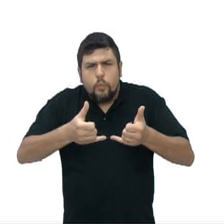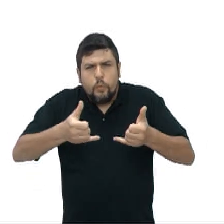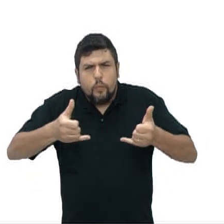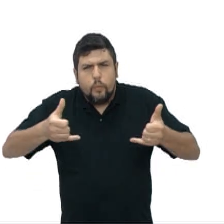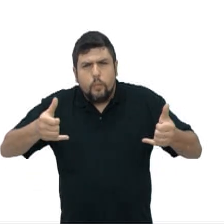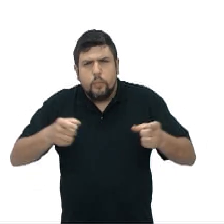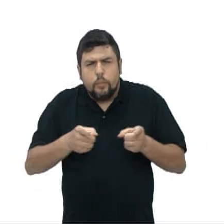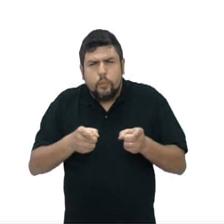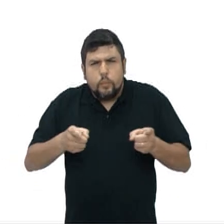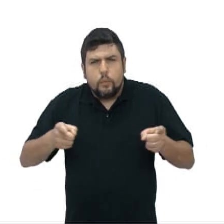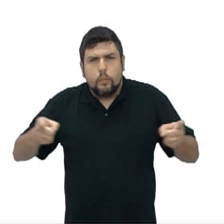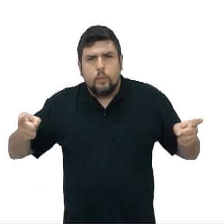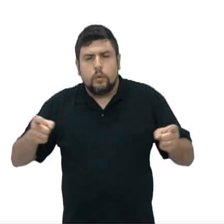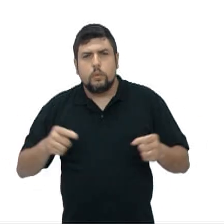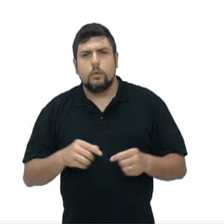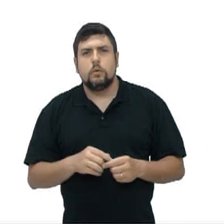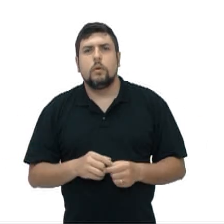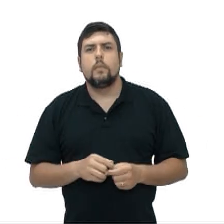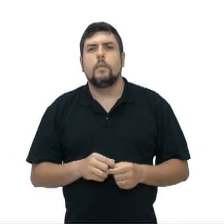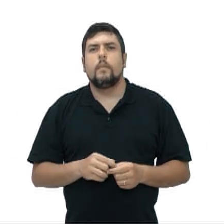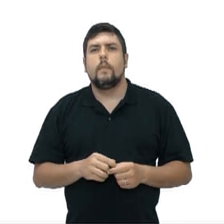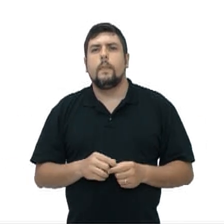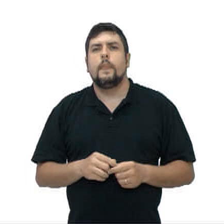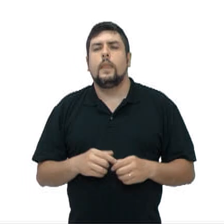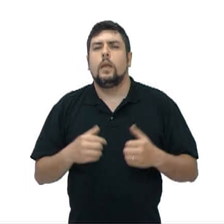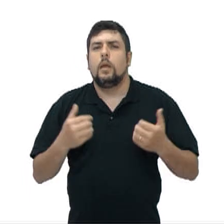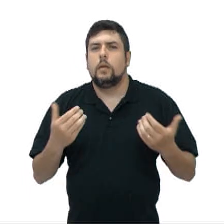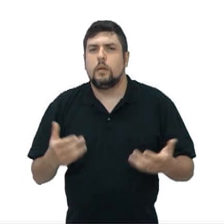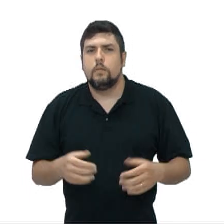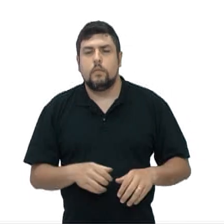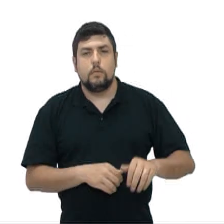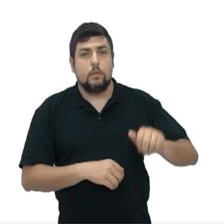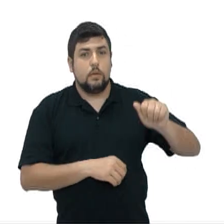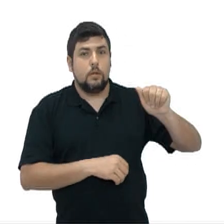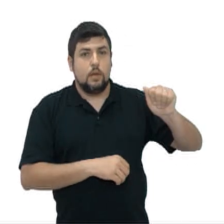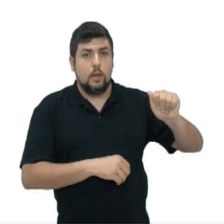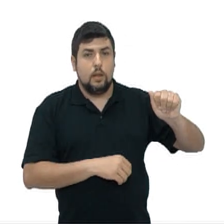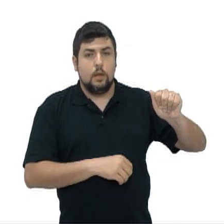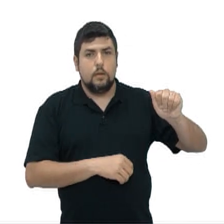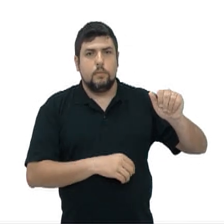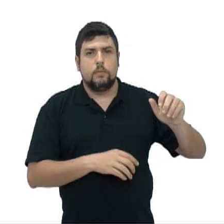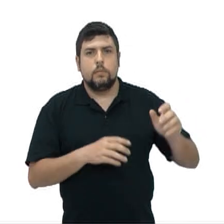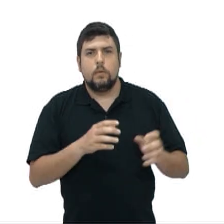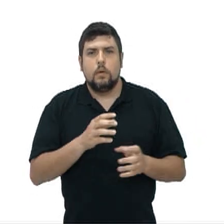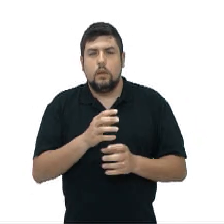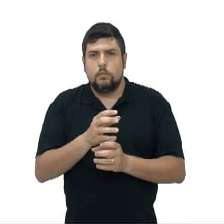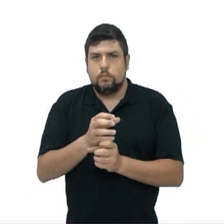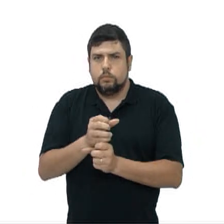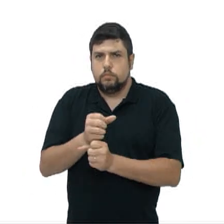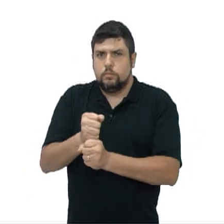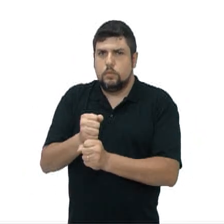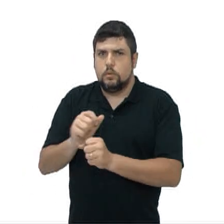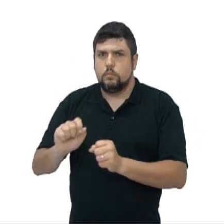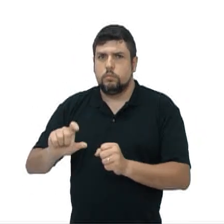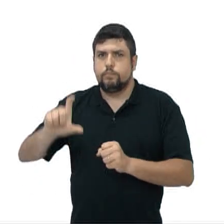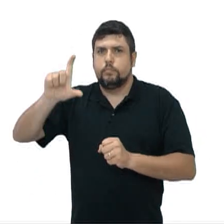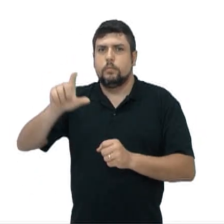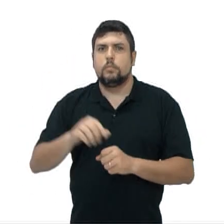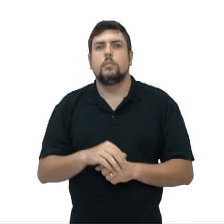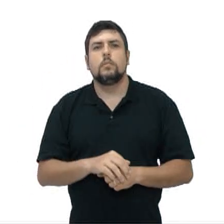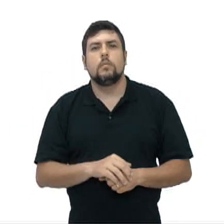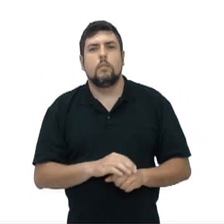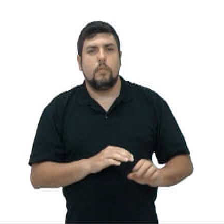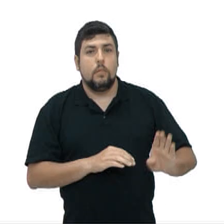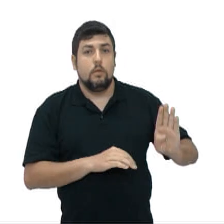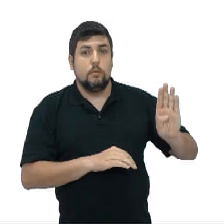ou resistividade, espera-se que, alternativa A, a sua resistividade aumente,